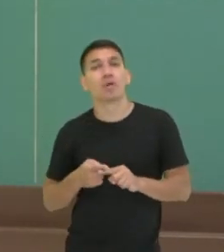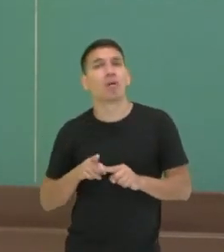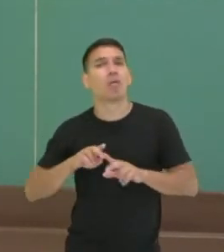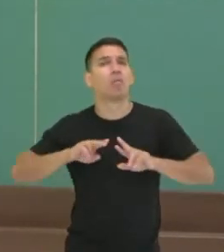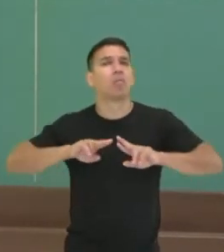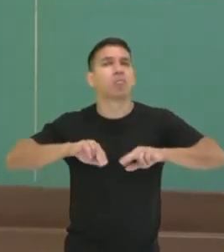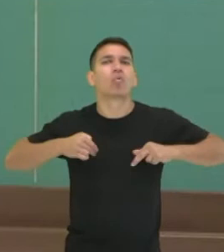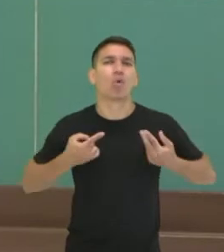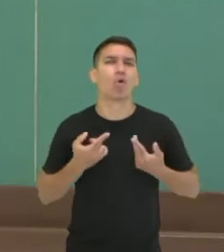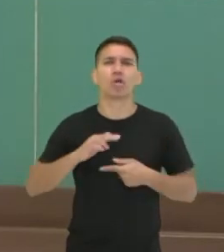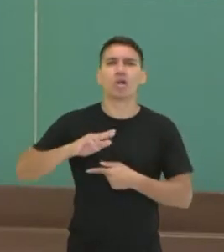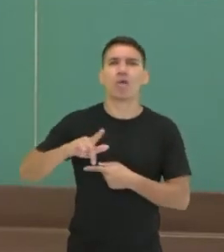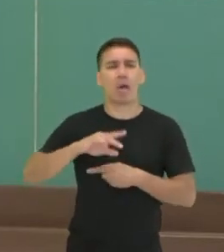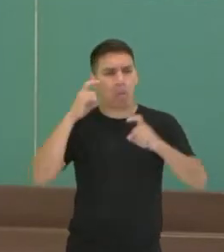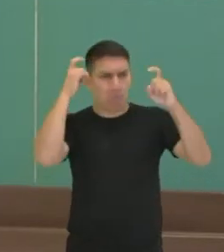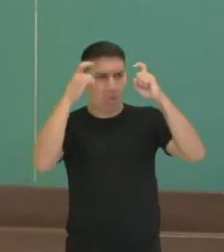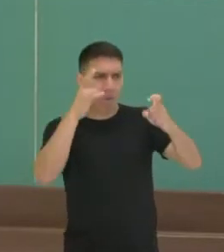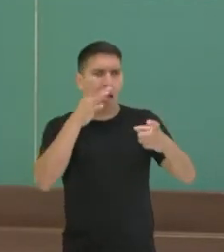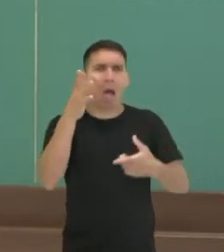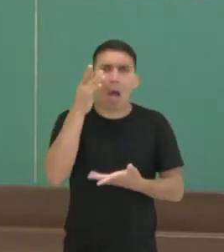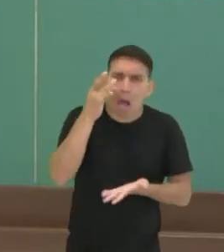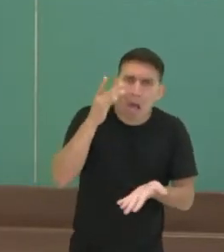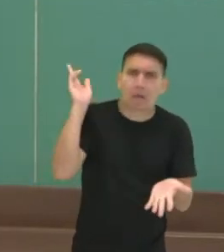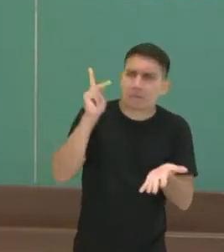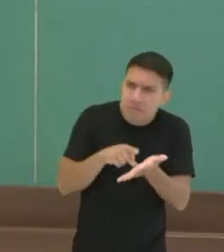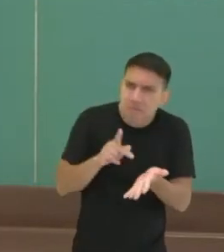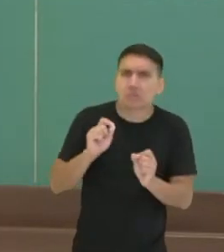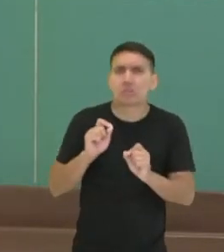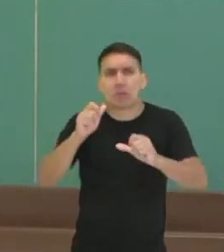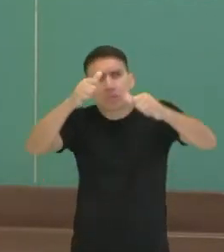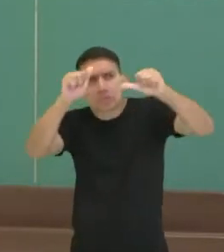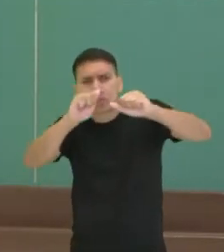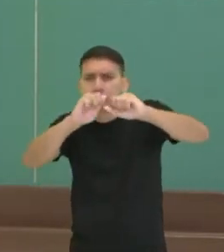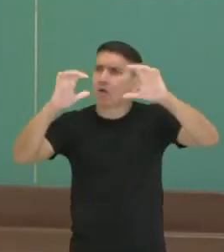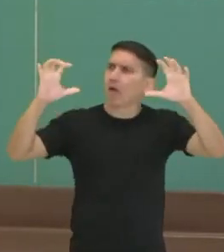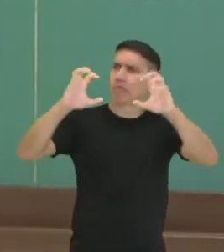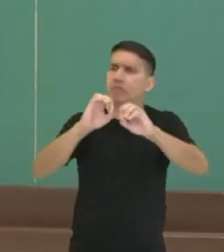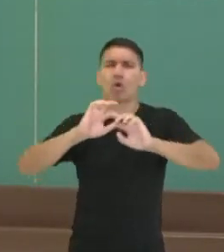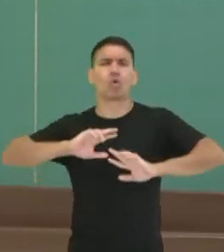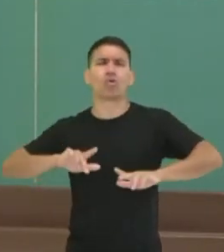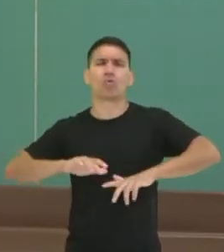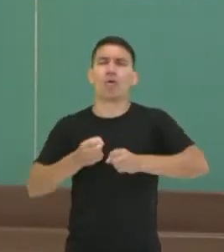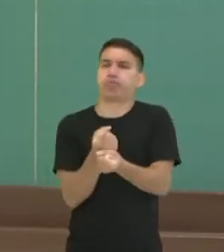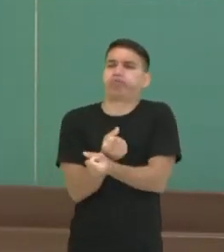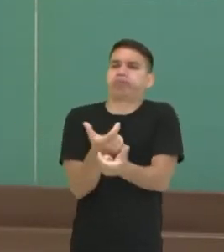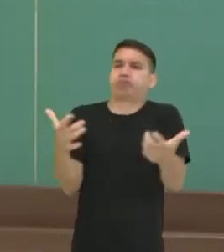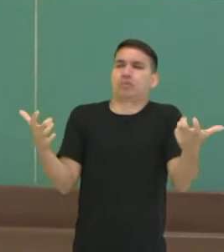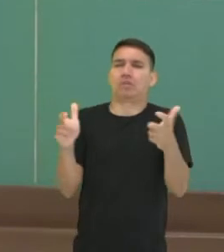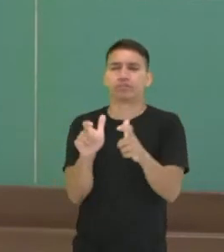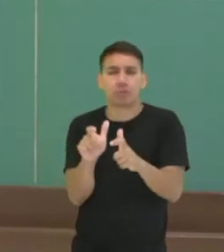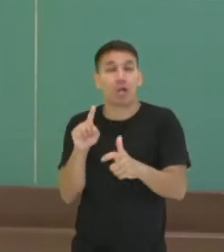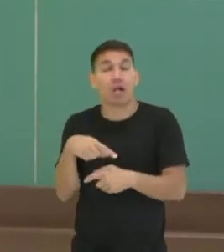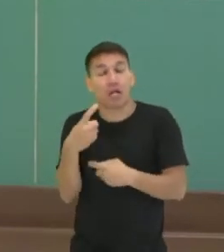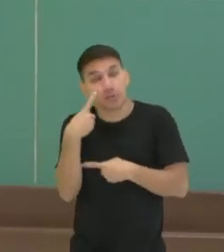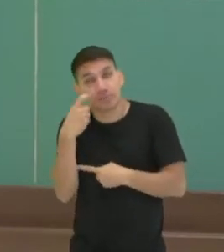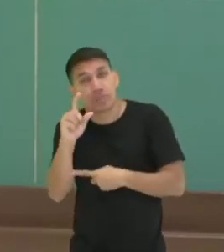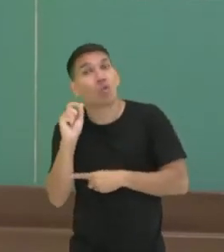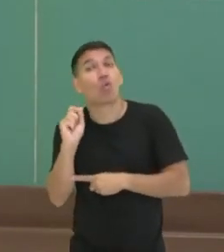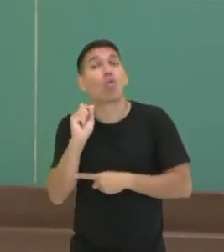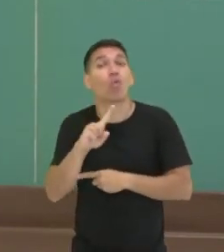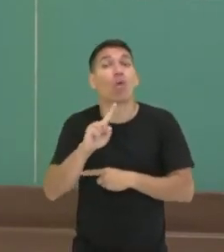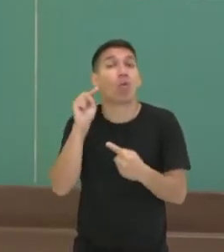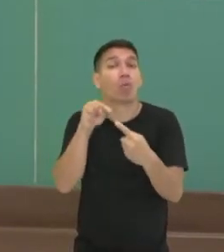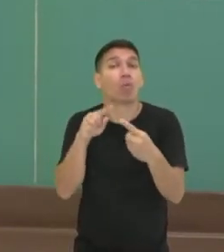com a questão do realismo, a questão de proporção, a questão de claro escuro, volume, não. Ela está interessada que seja uma